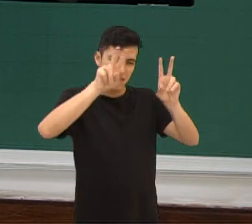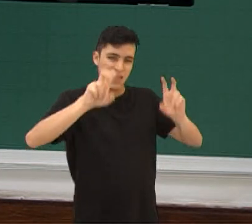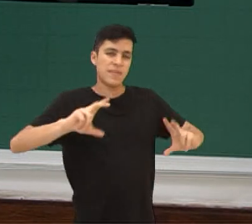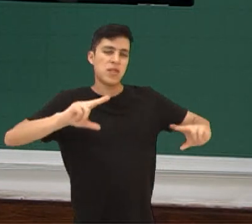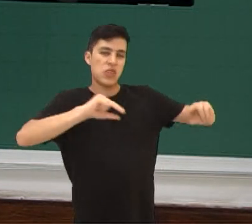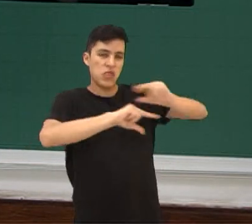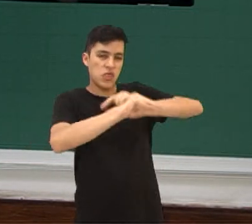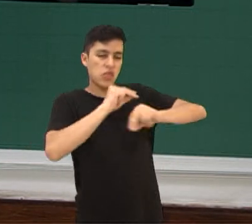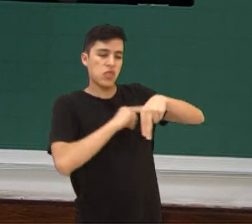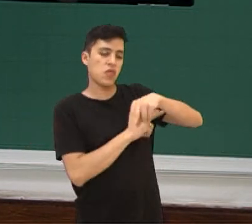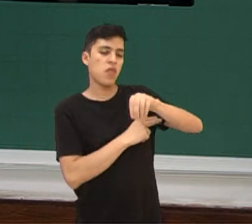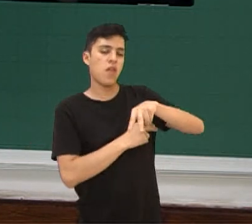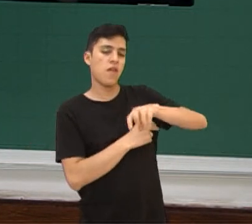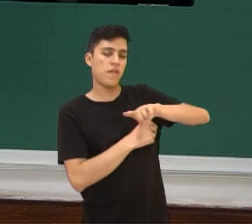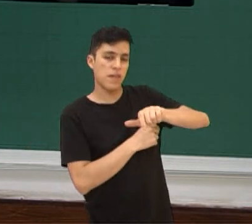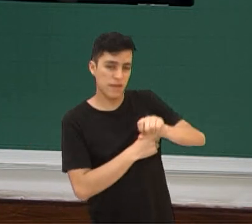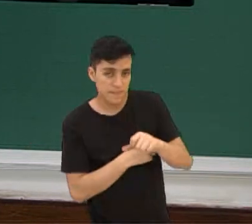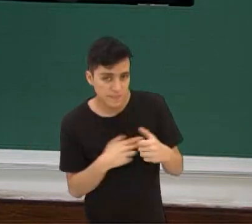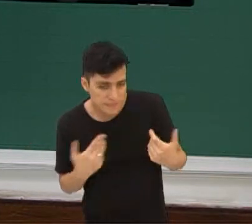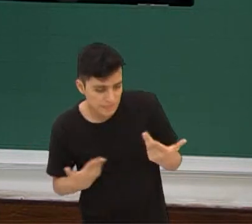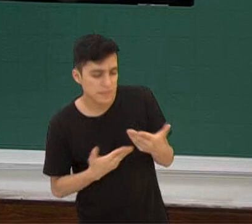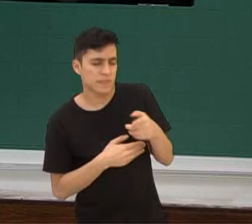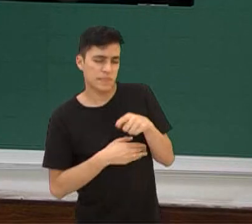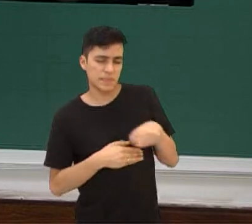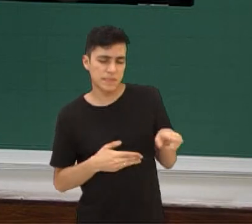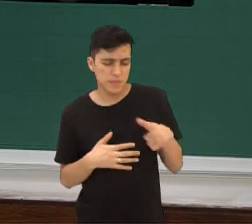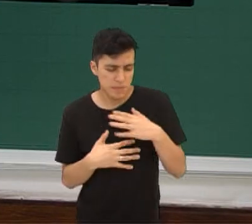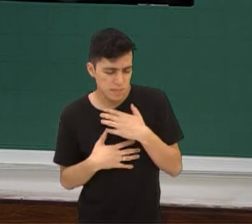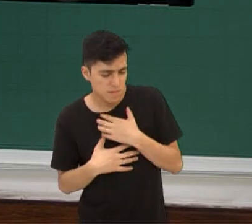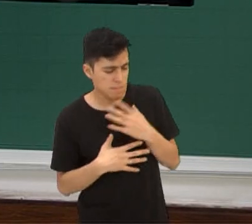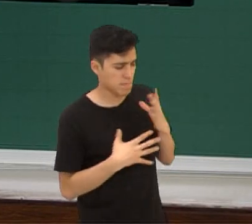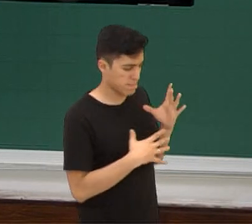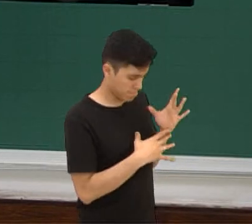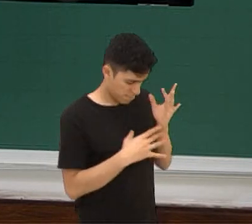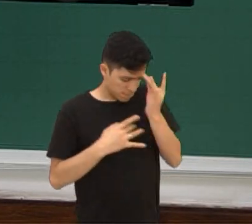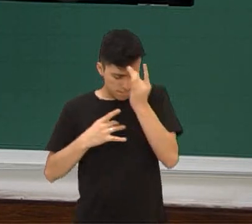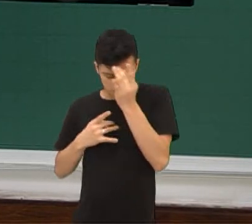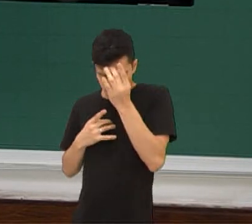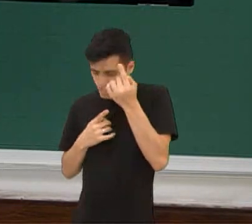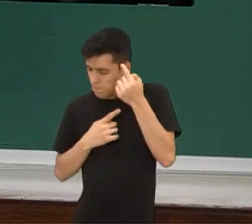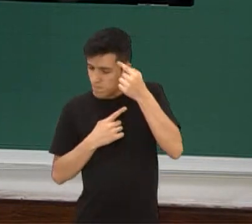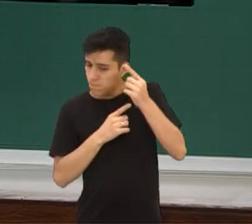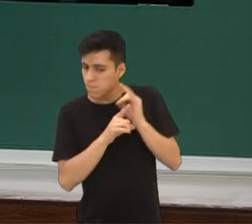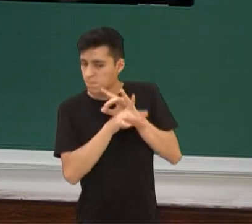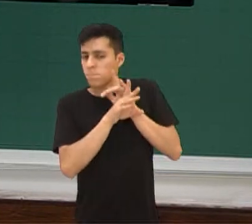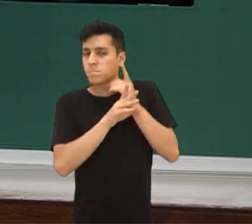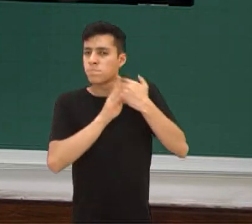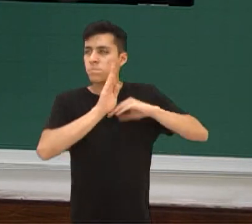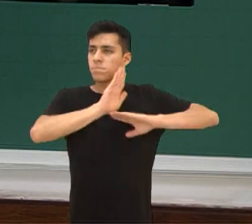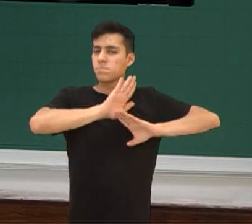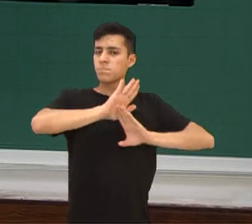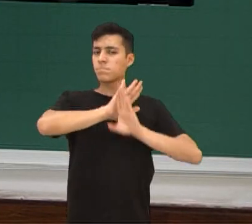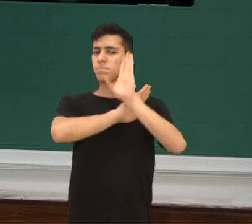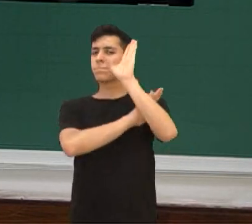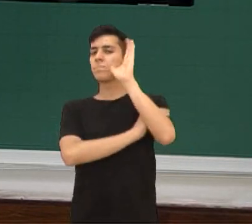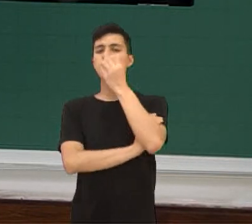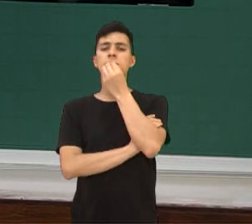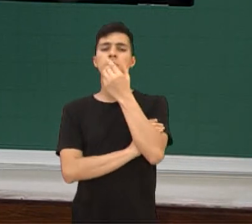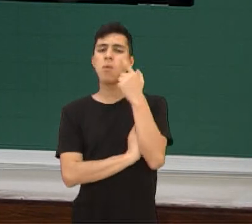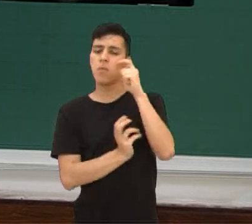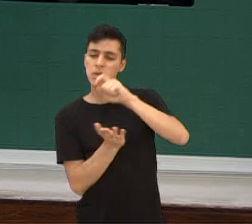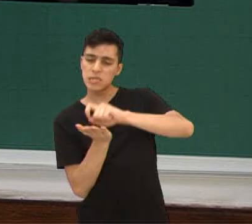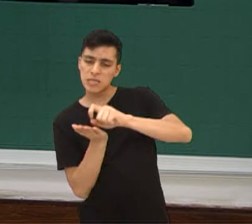se você agir de determinadas formas, você vai evoluir, vai chegar a ser, né, uma